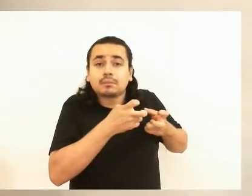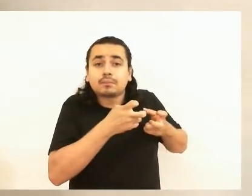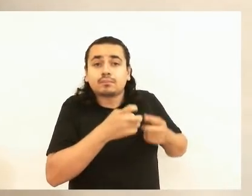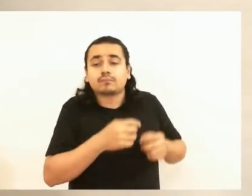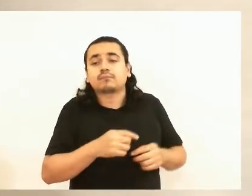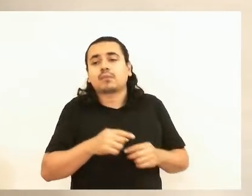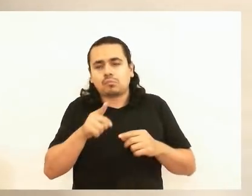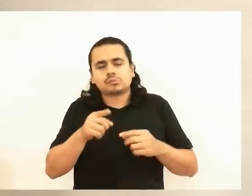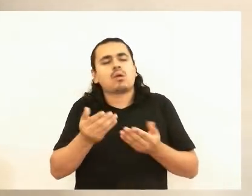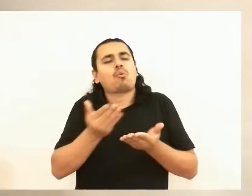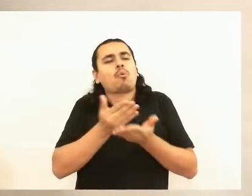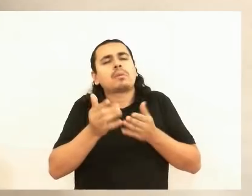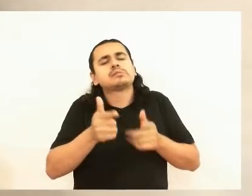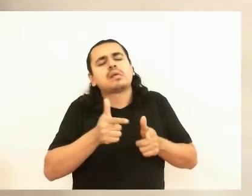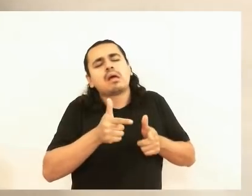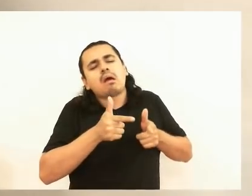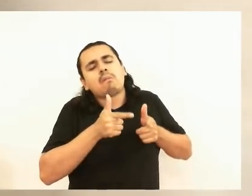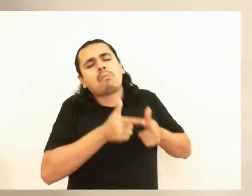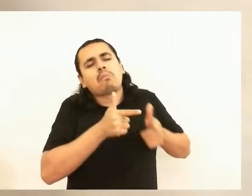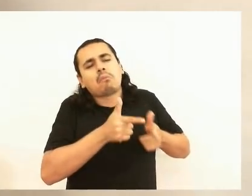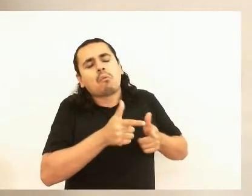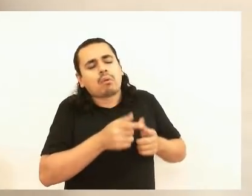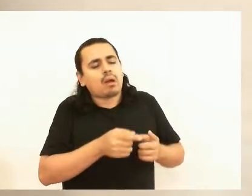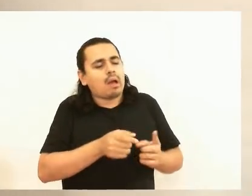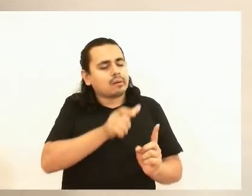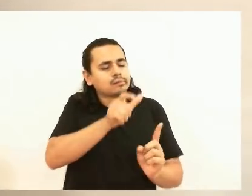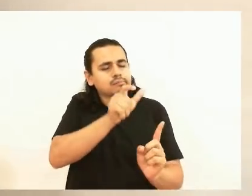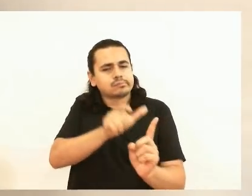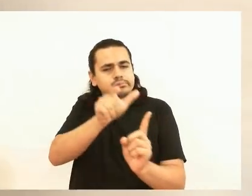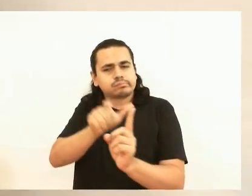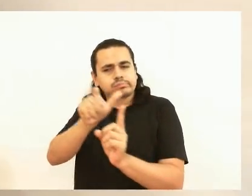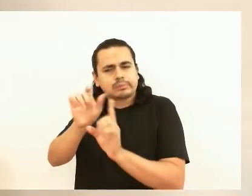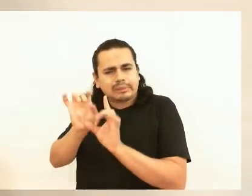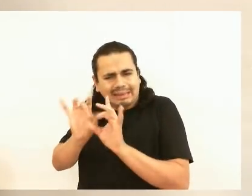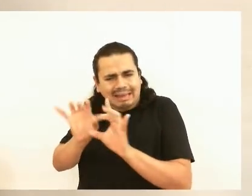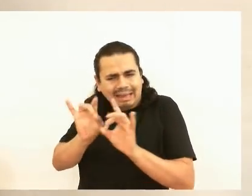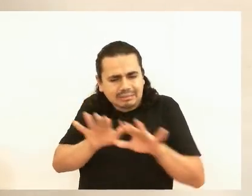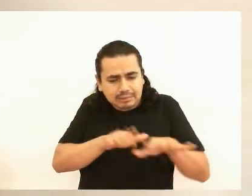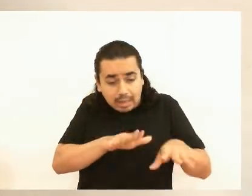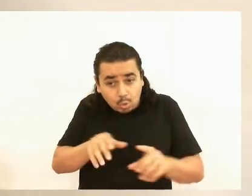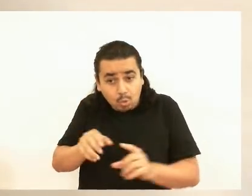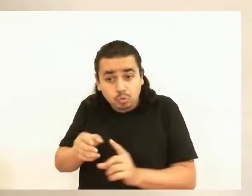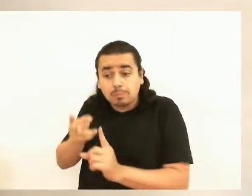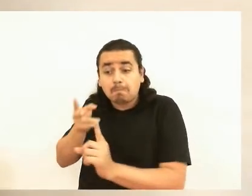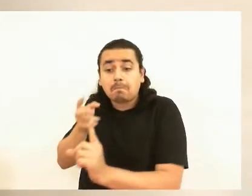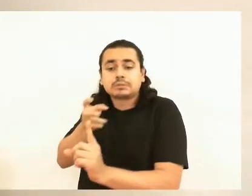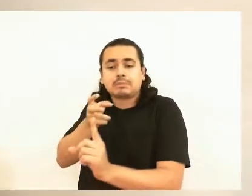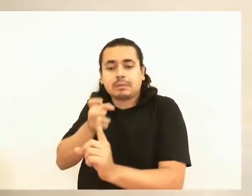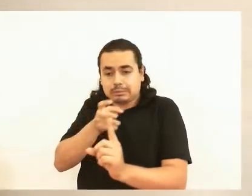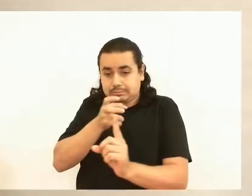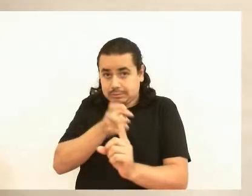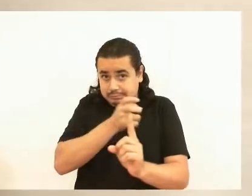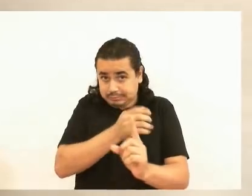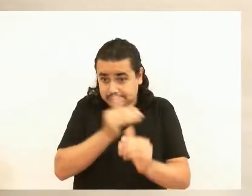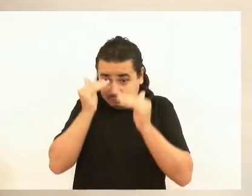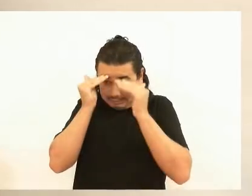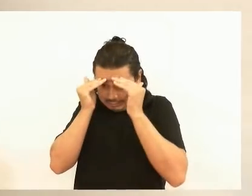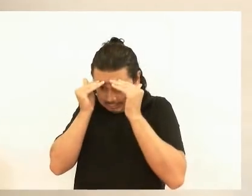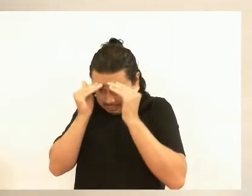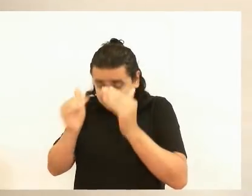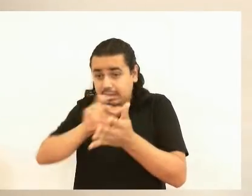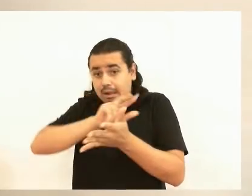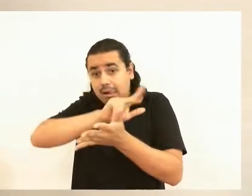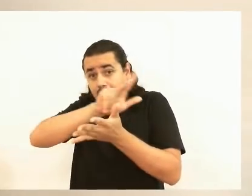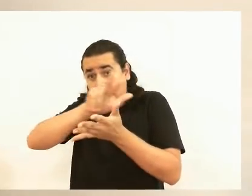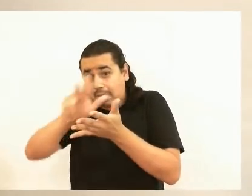é provocar singularidade de cada aluno para lidar com a diversidade de cada grupo